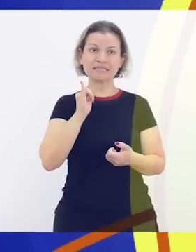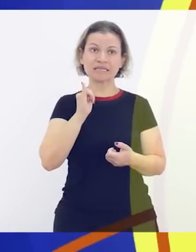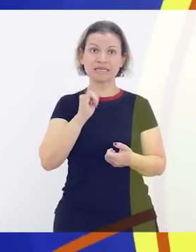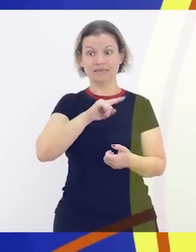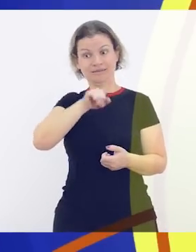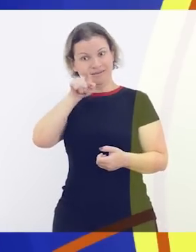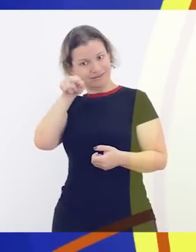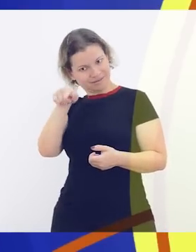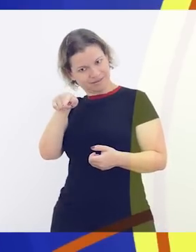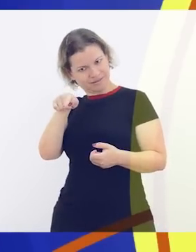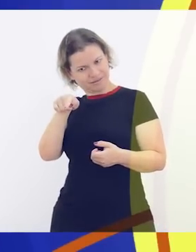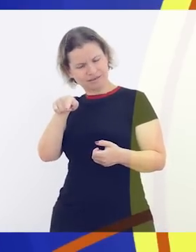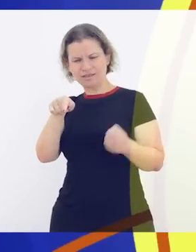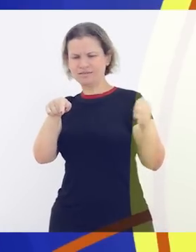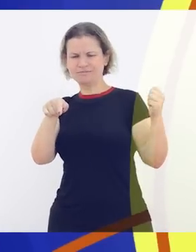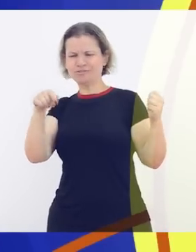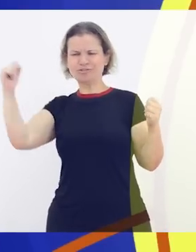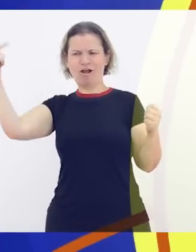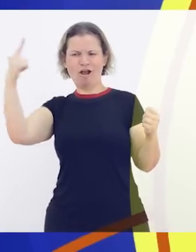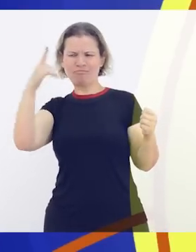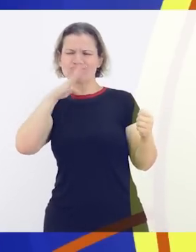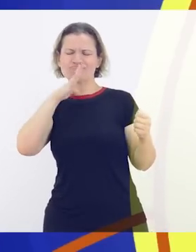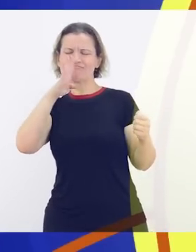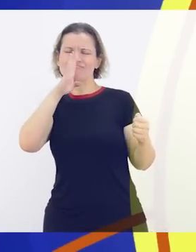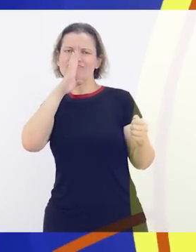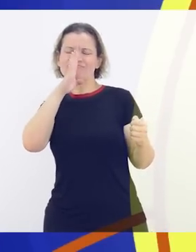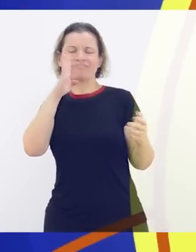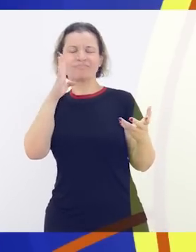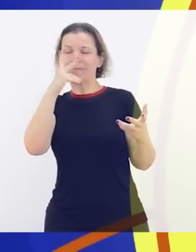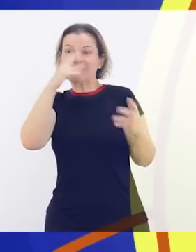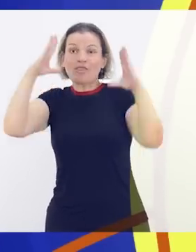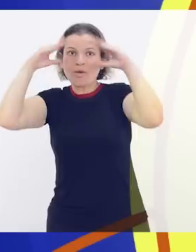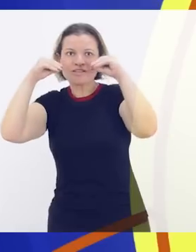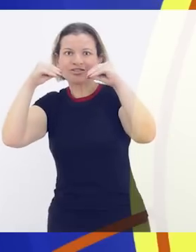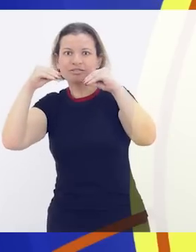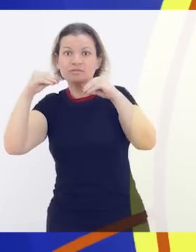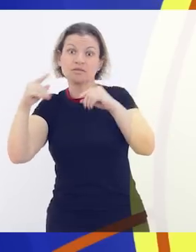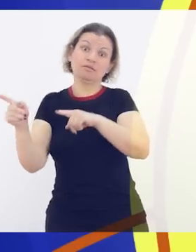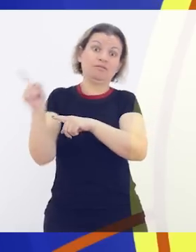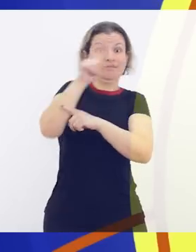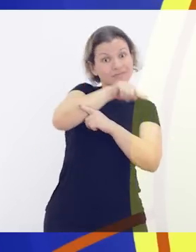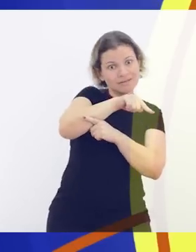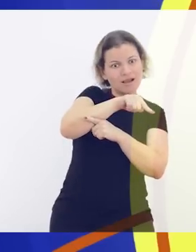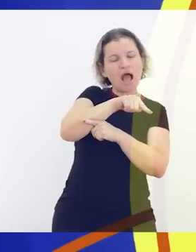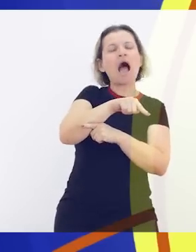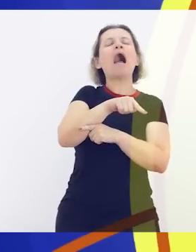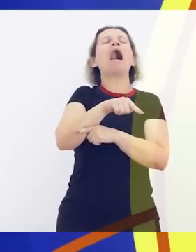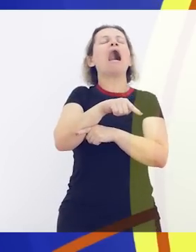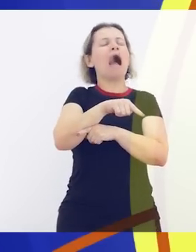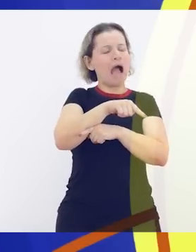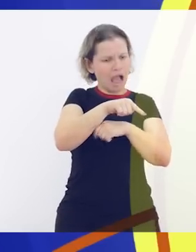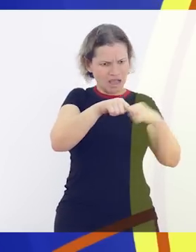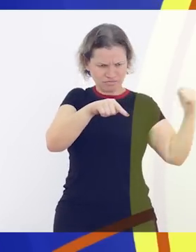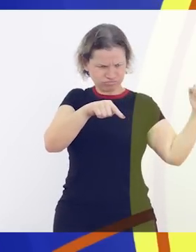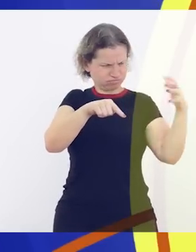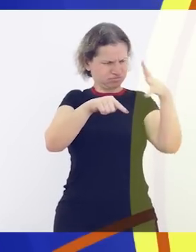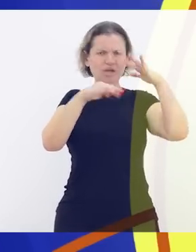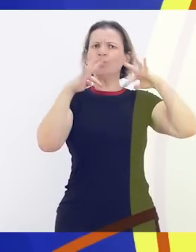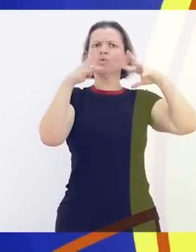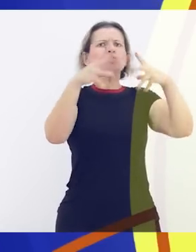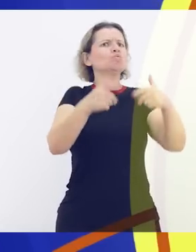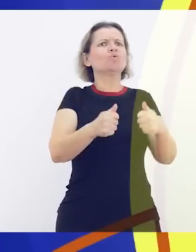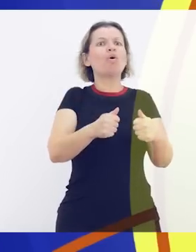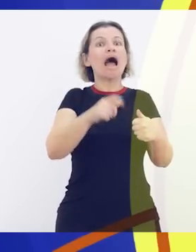Quando a gente está desse lado, o Sol não aparece e fica de noite. E quando está desse lado, ele